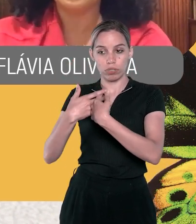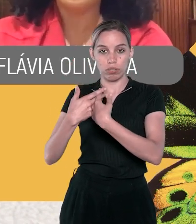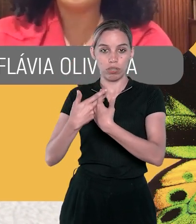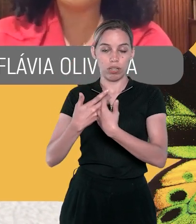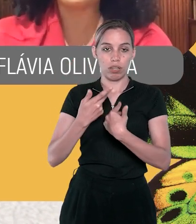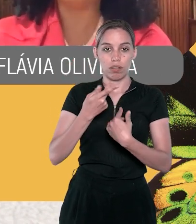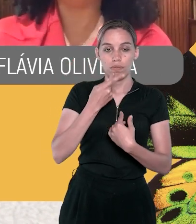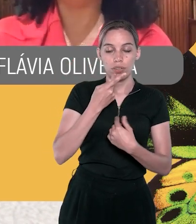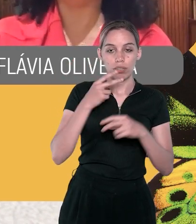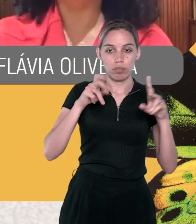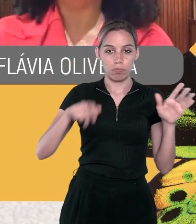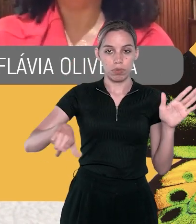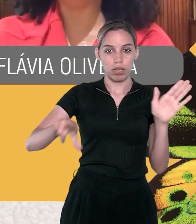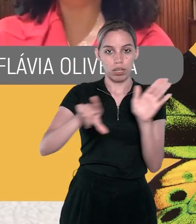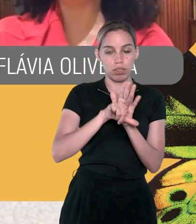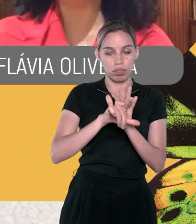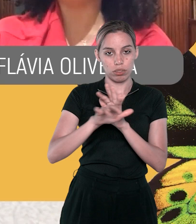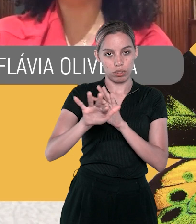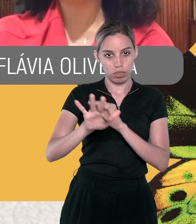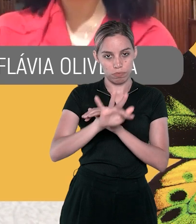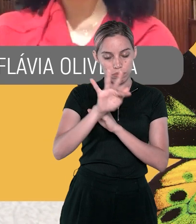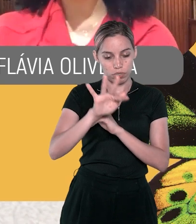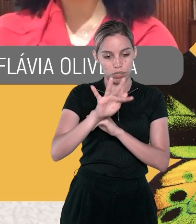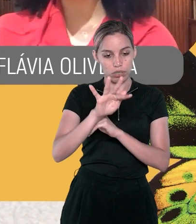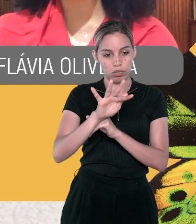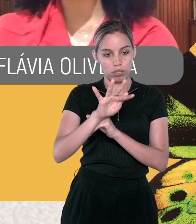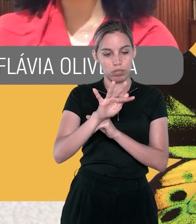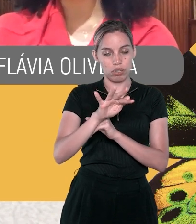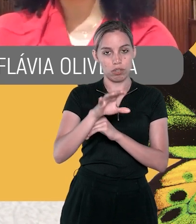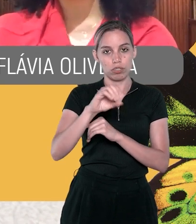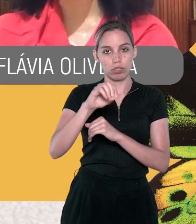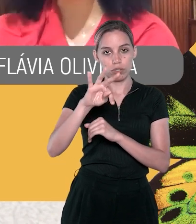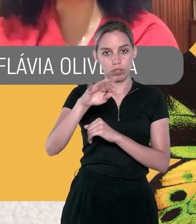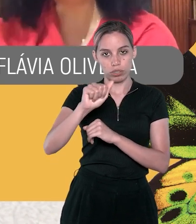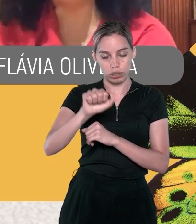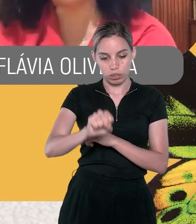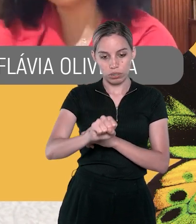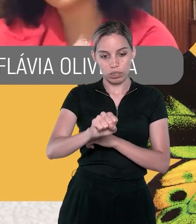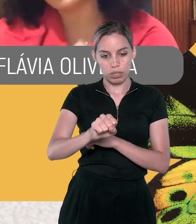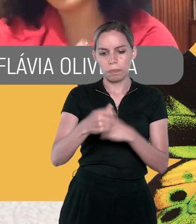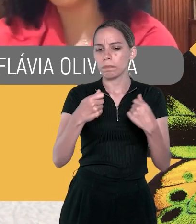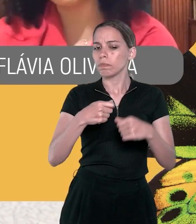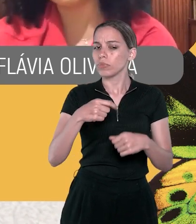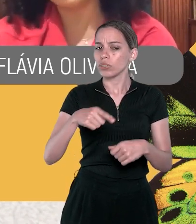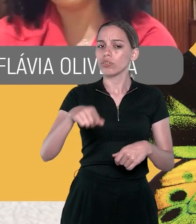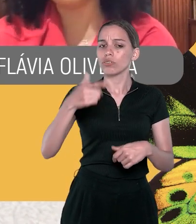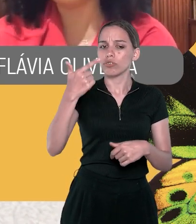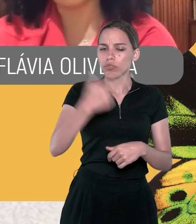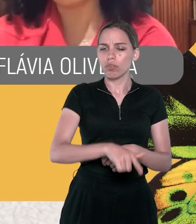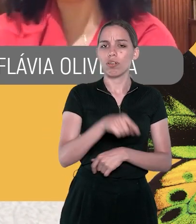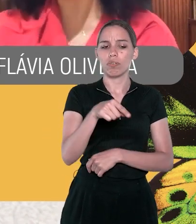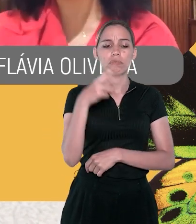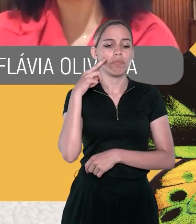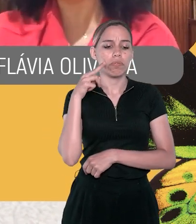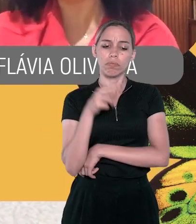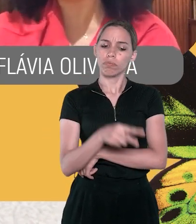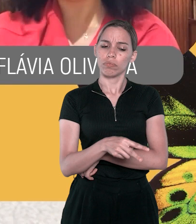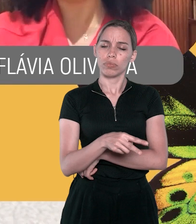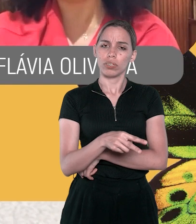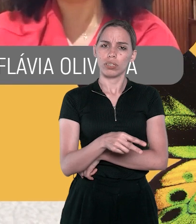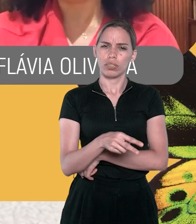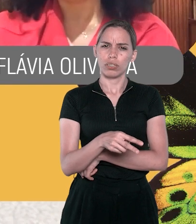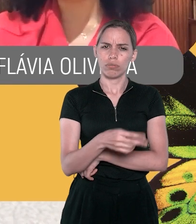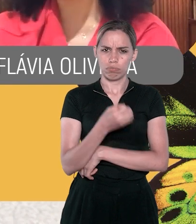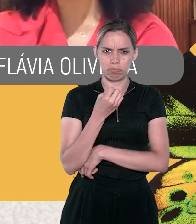Cotas e a possível revisão, e nem todo mundo na sociedade brasileira está